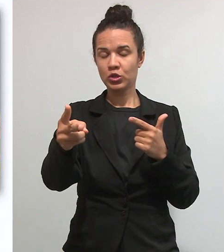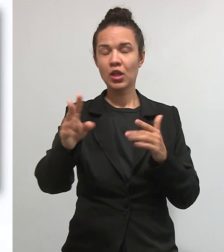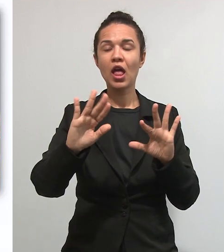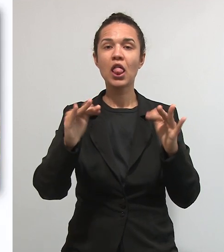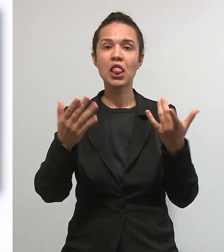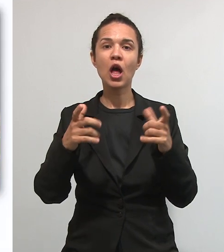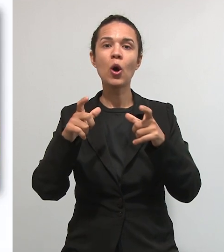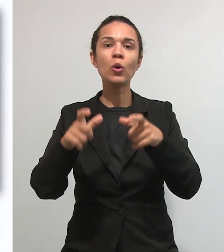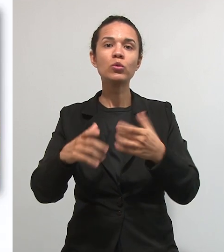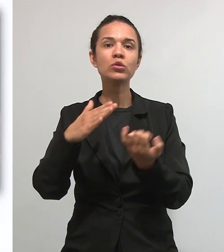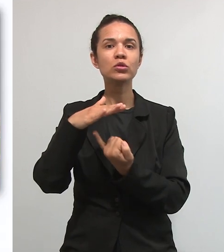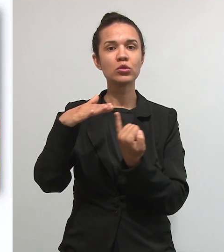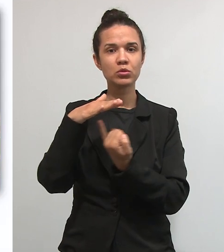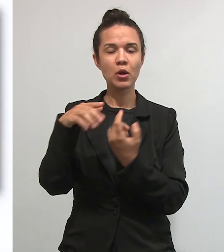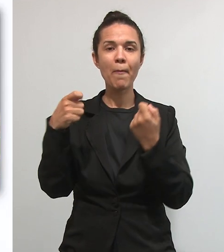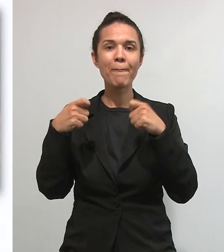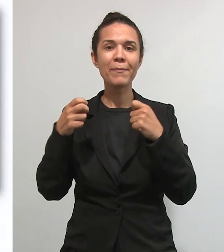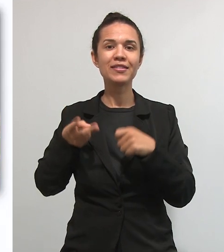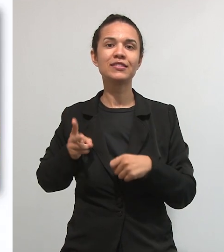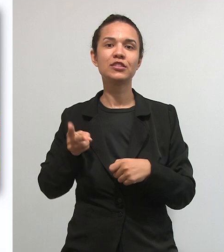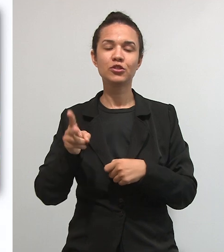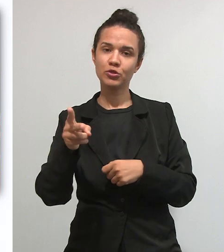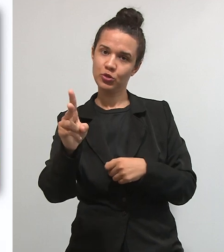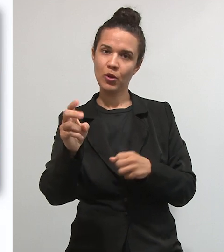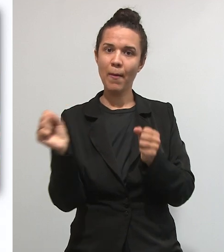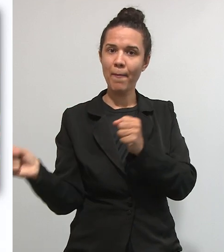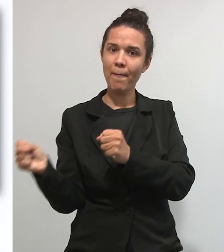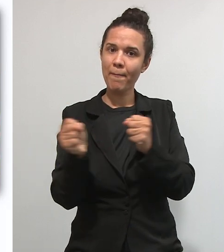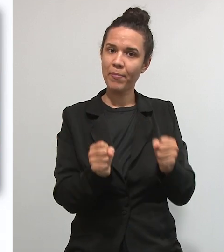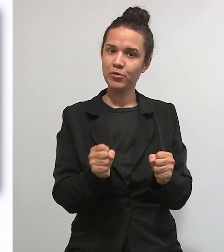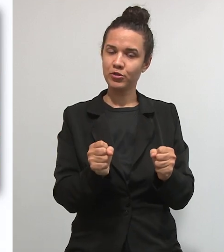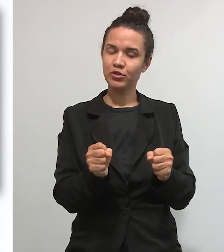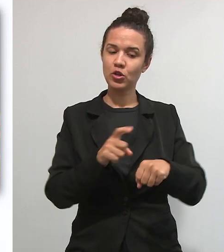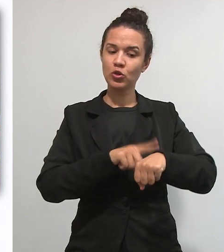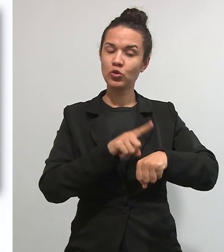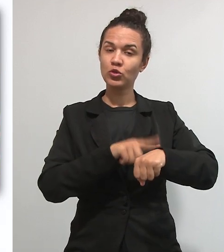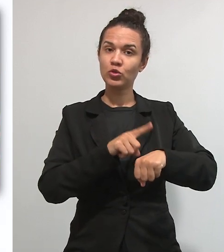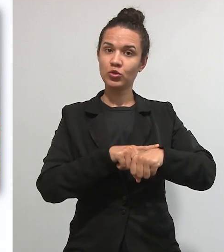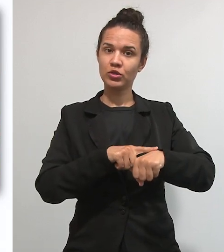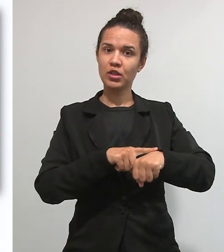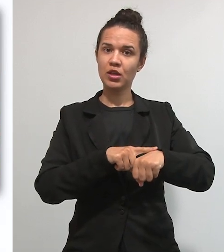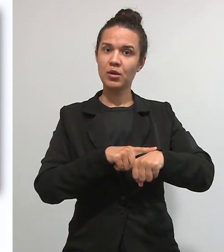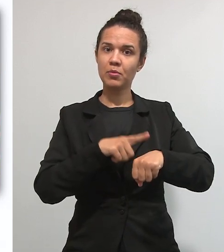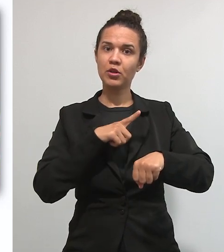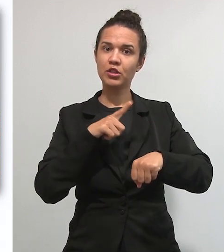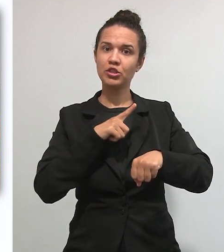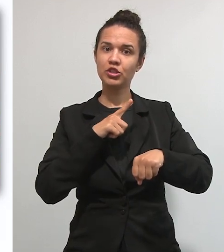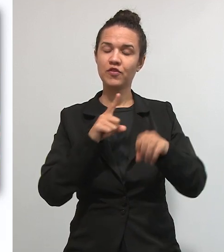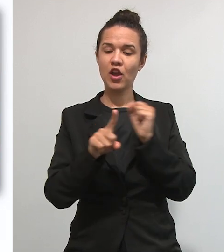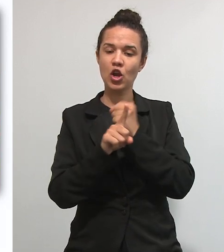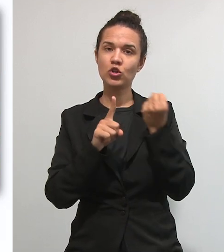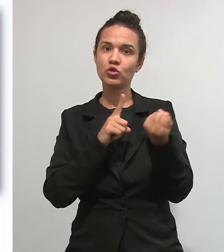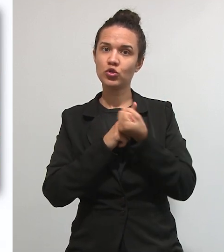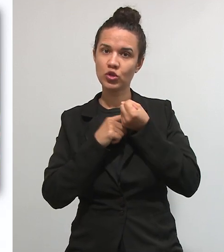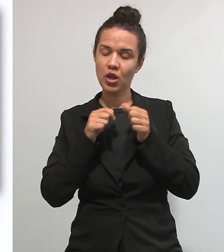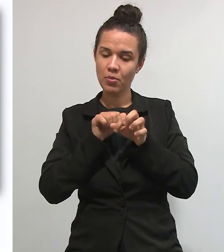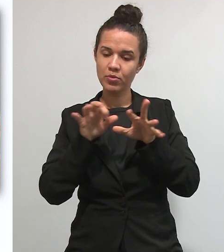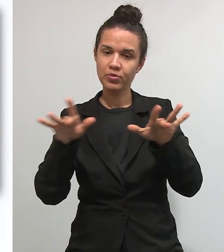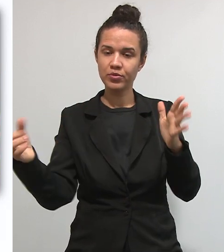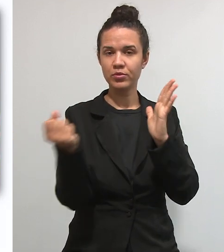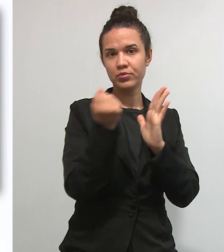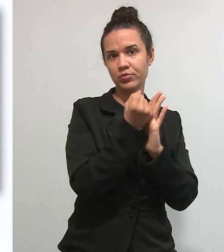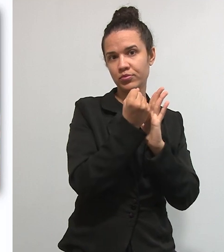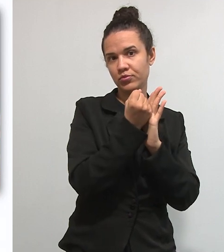fala que o setor público possuirá continuidade enquanto que durar a destinação social de seu